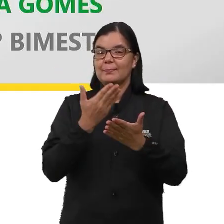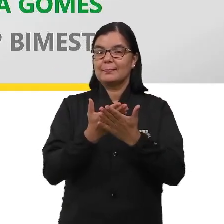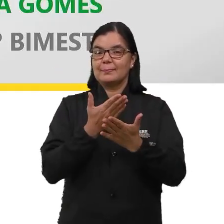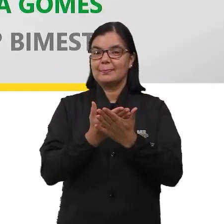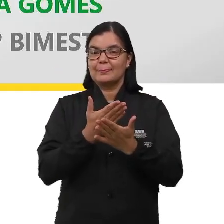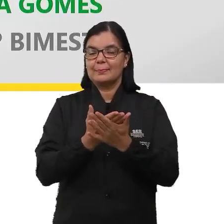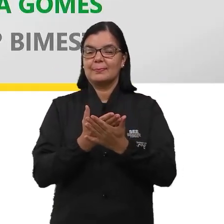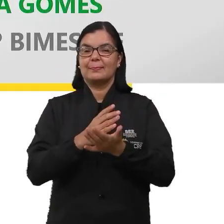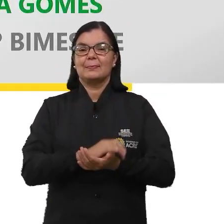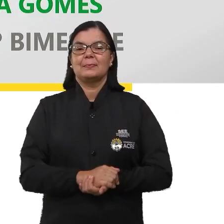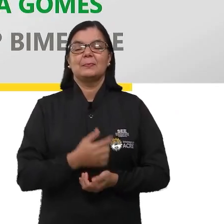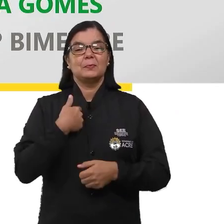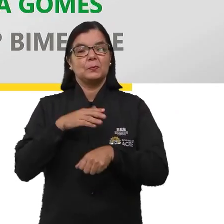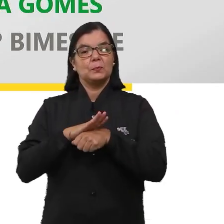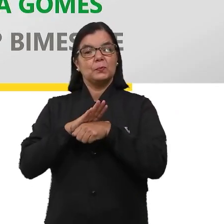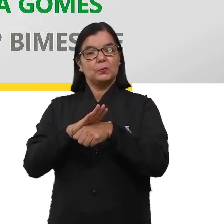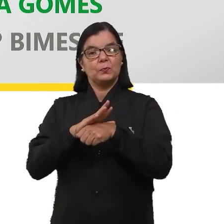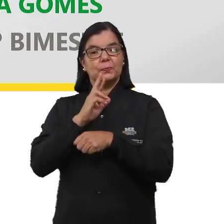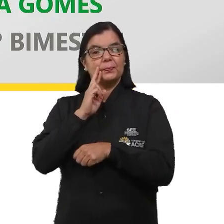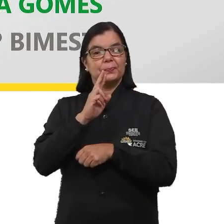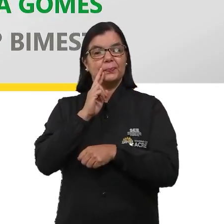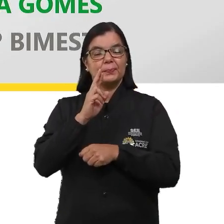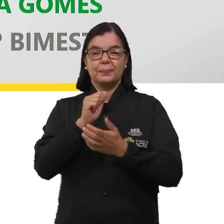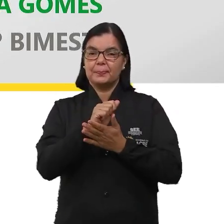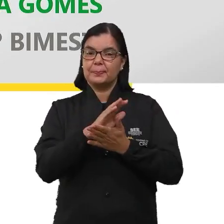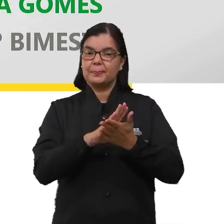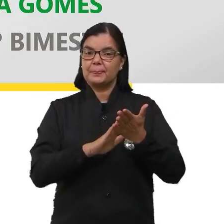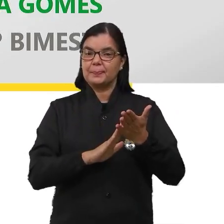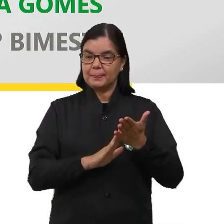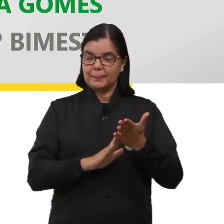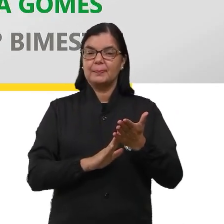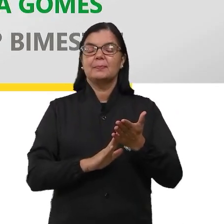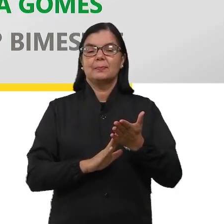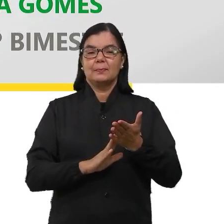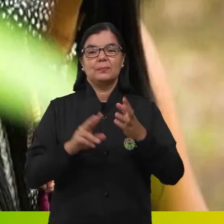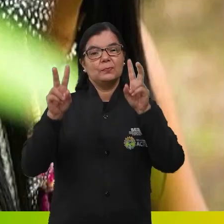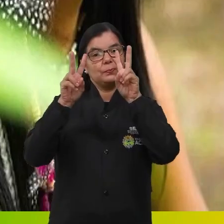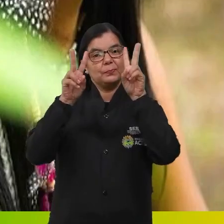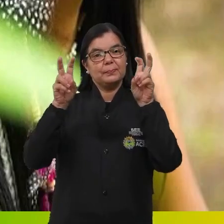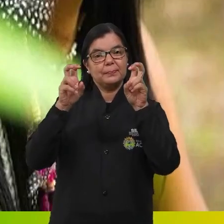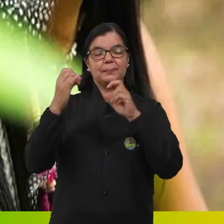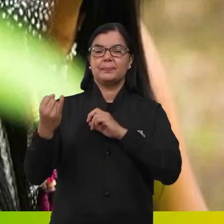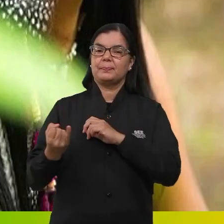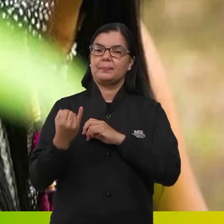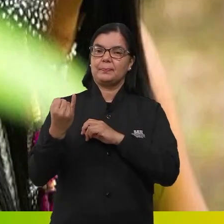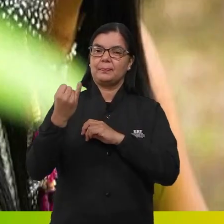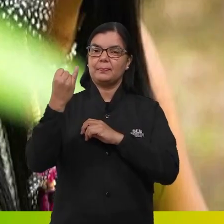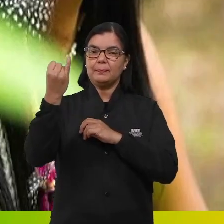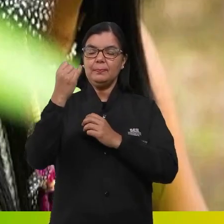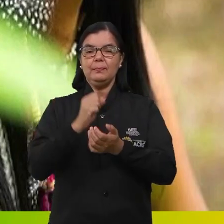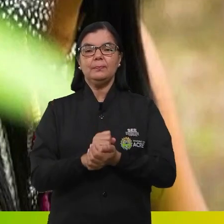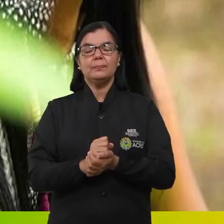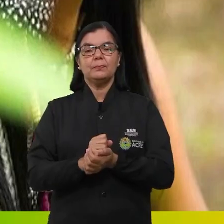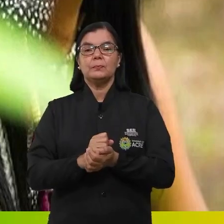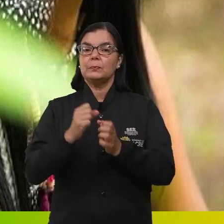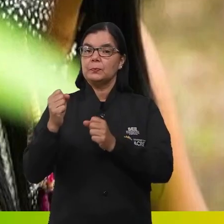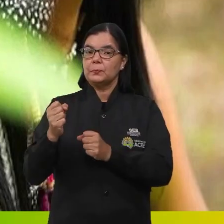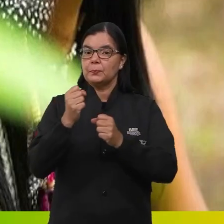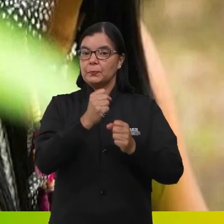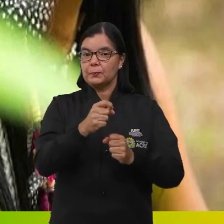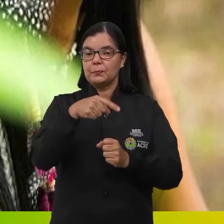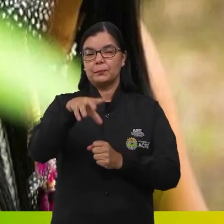aula, contribuir respondendo algumas questões que são importantes para o fortalecimento aí da